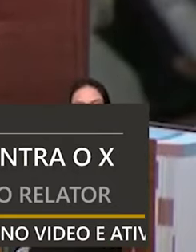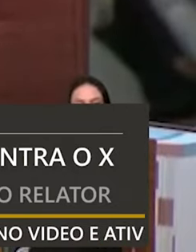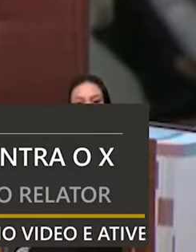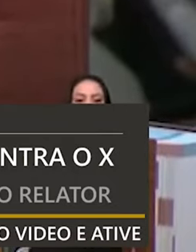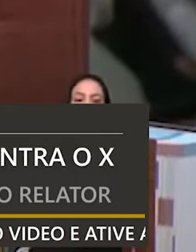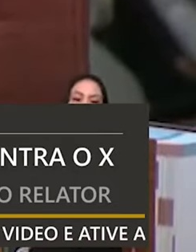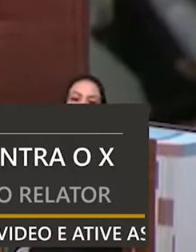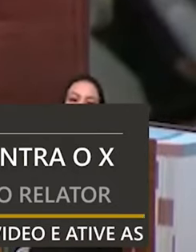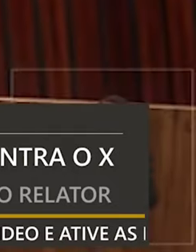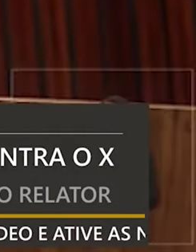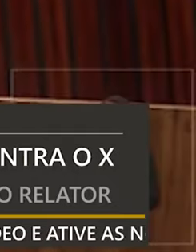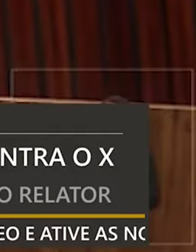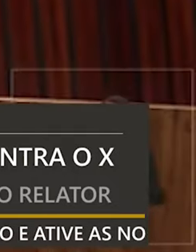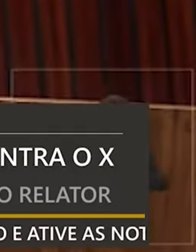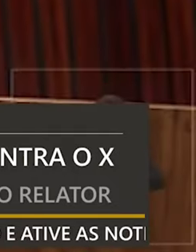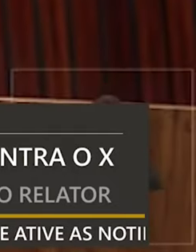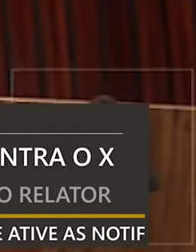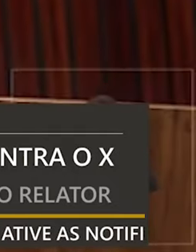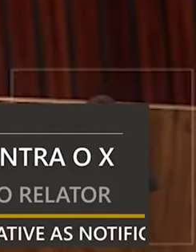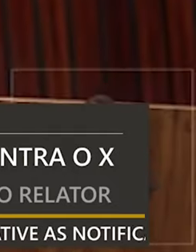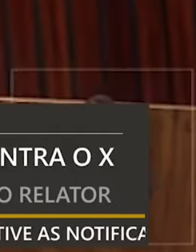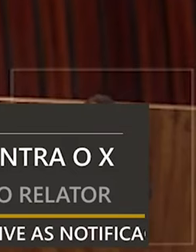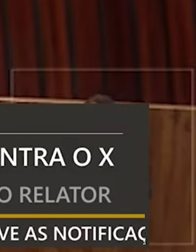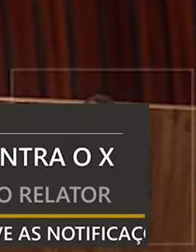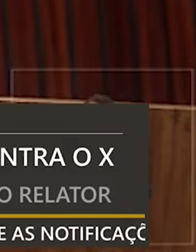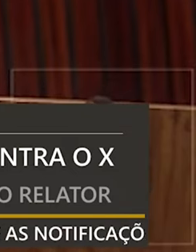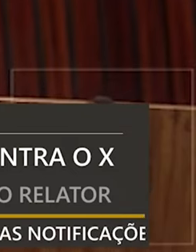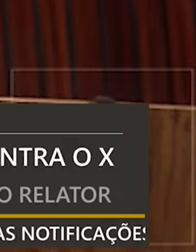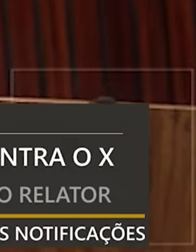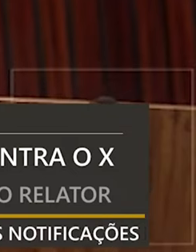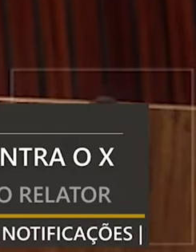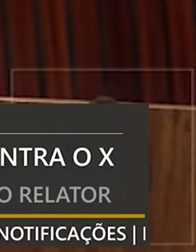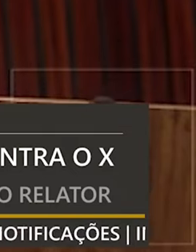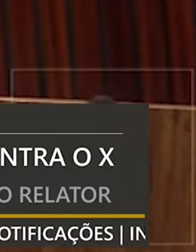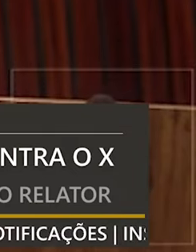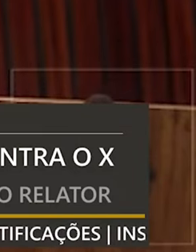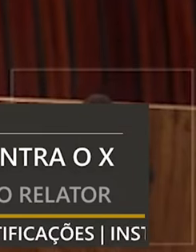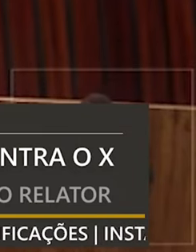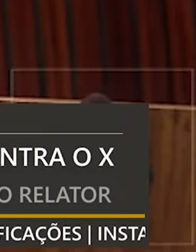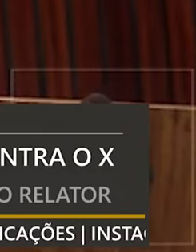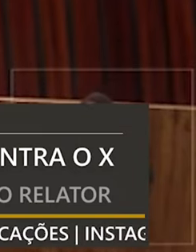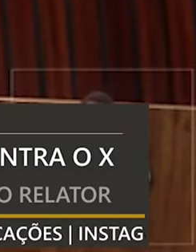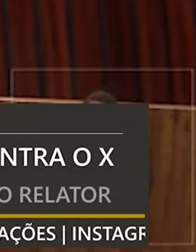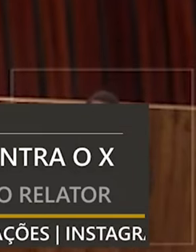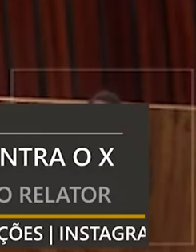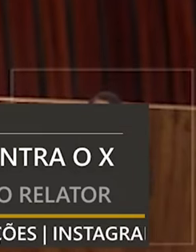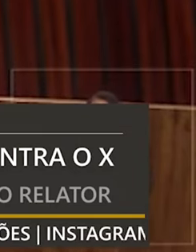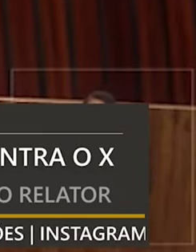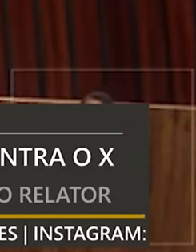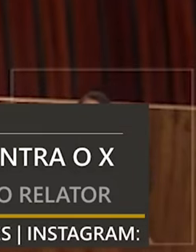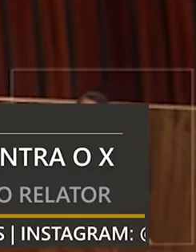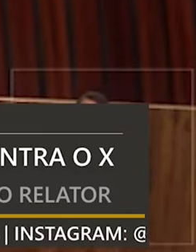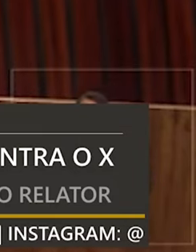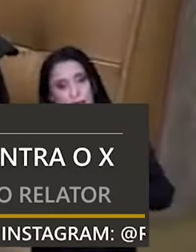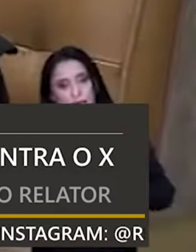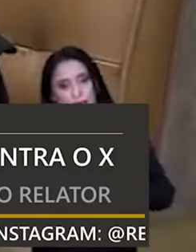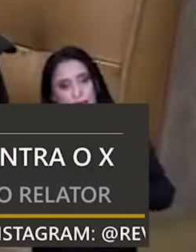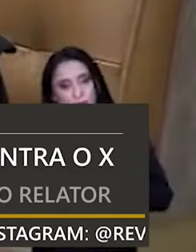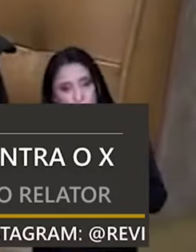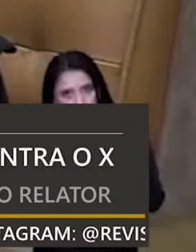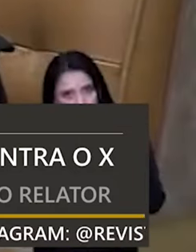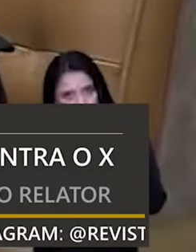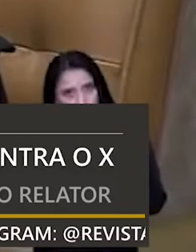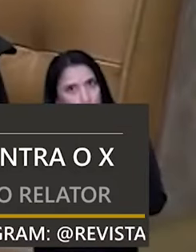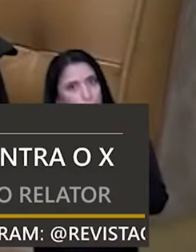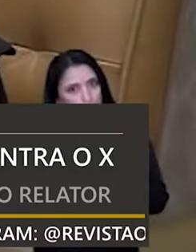outubro do ano passado esse é um caso em que em sede de de liminar é extremamente grave Porque de fato temos uma